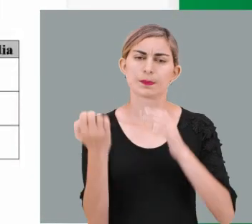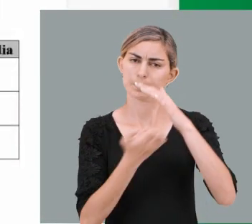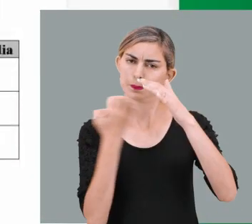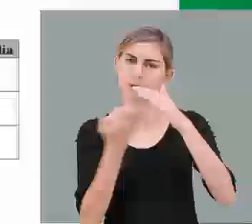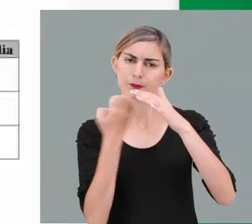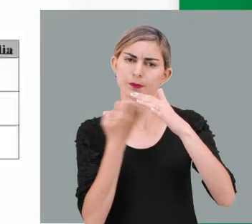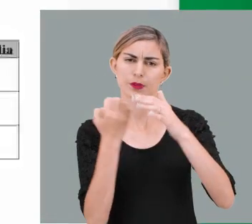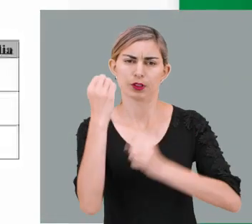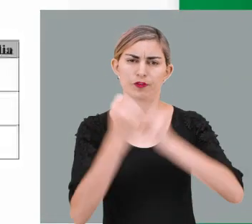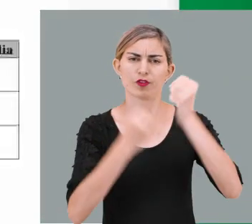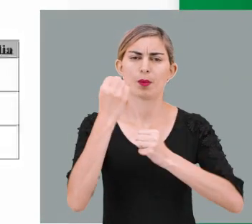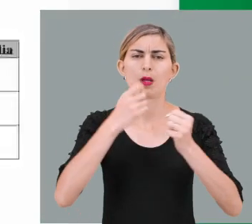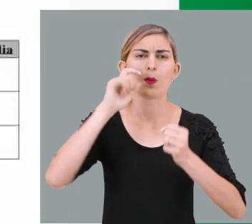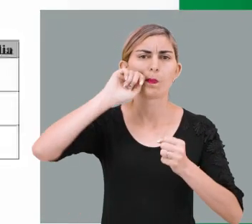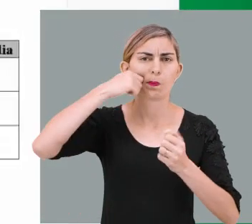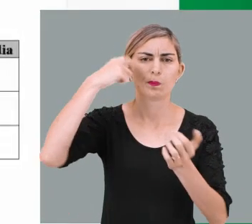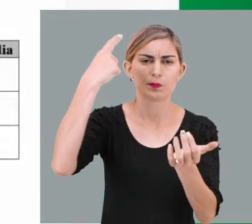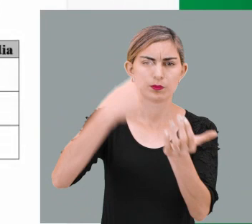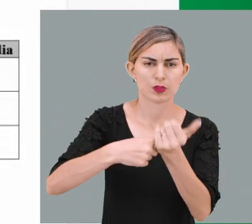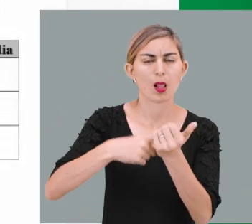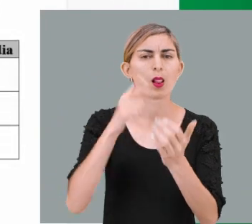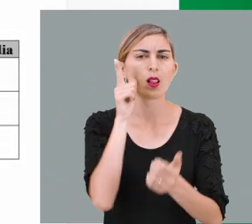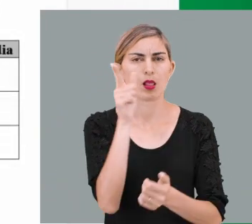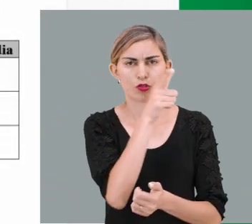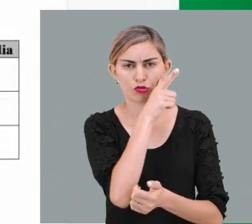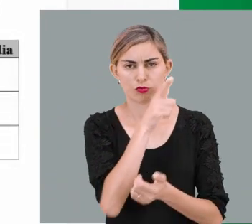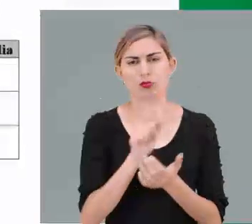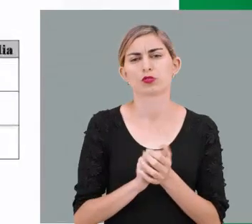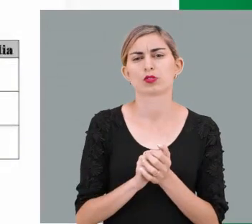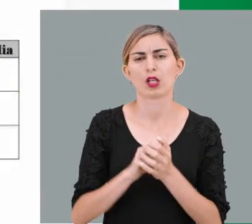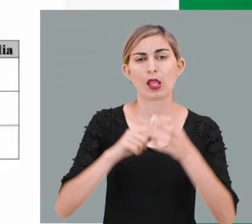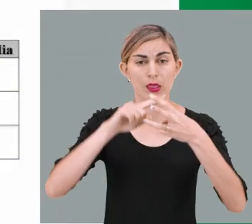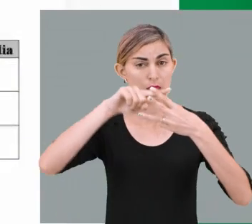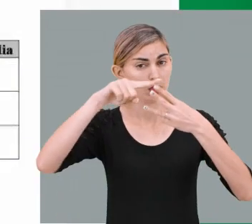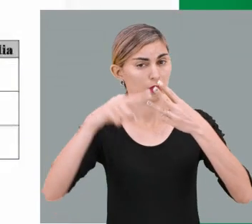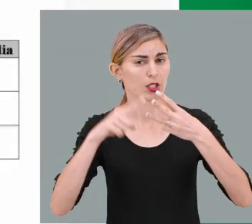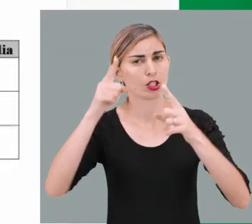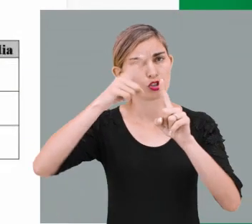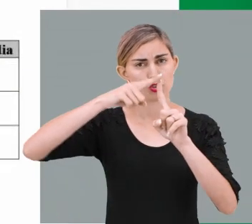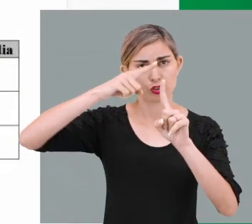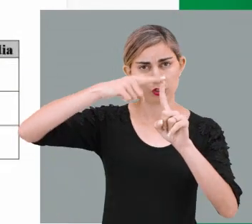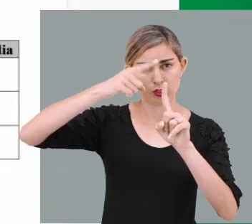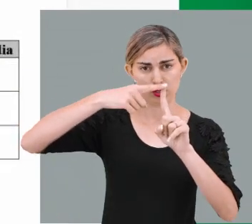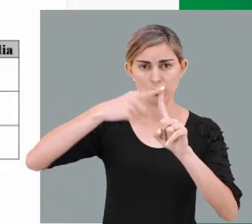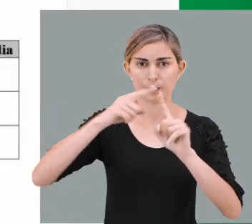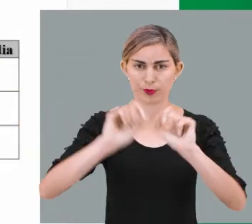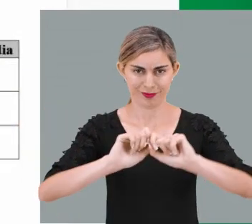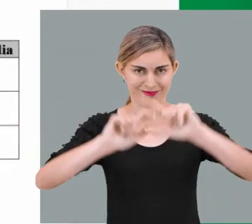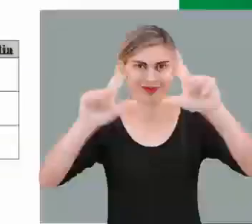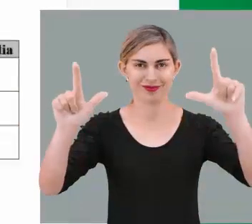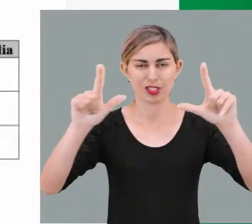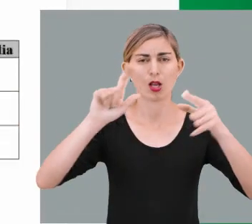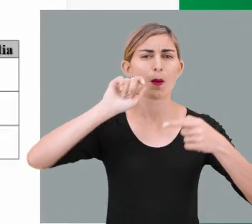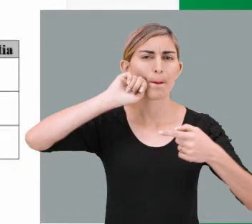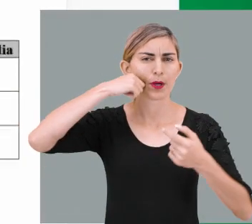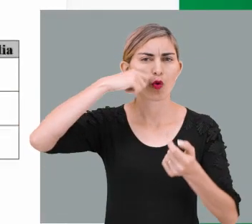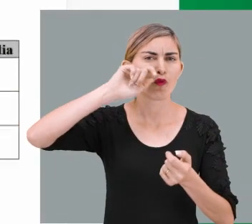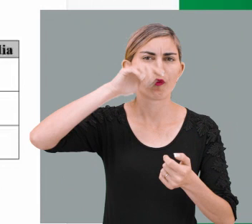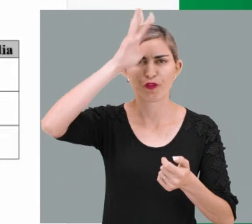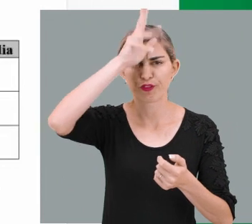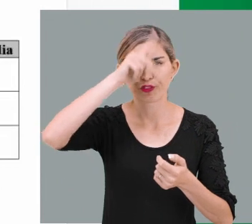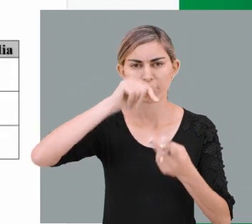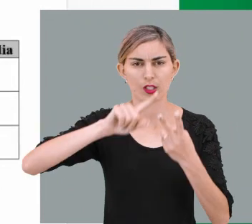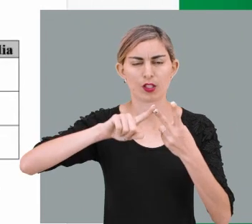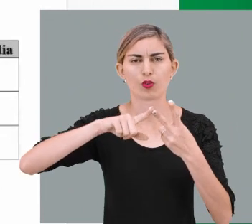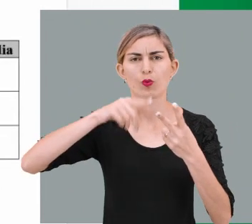Imaginemos uma empresa fabricante de sanduíches para lanches. Há três tipos de produtos no portfólio: sanduíche de